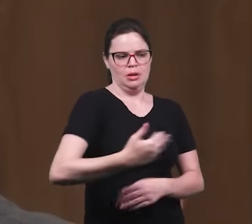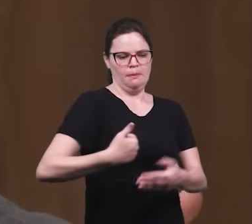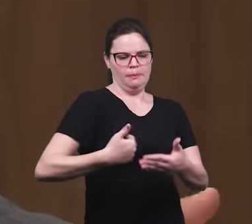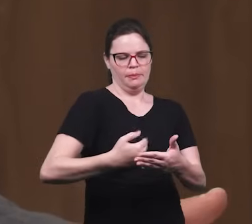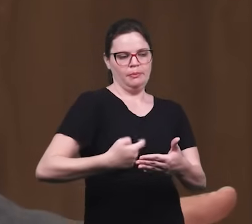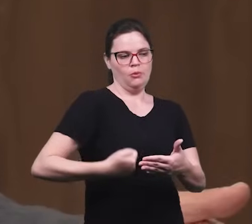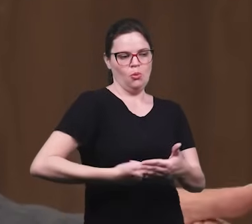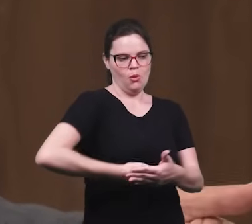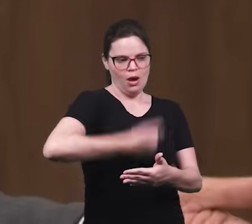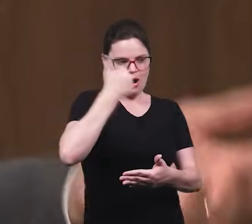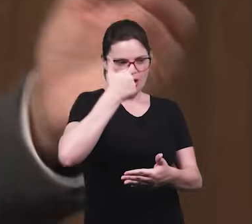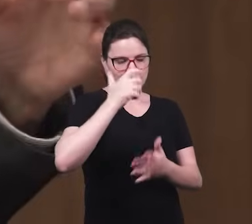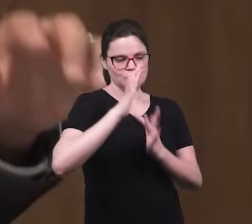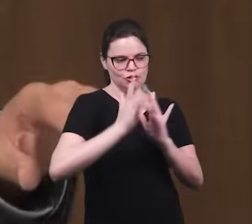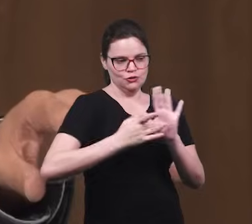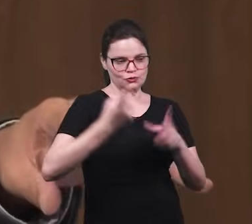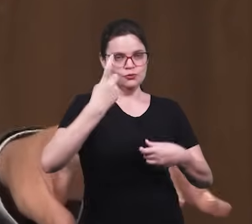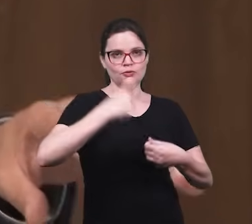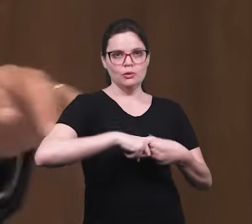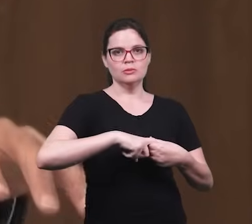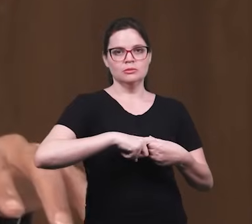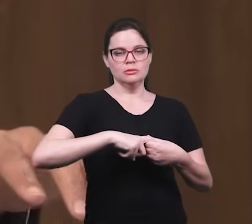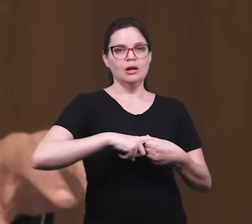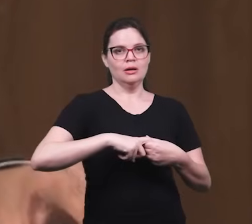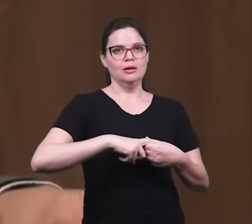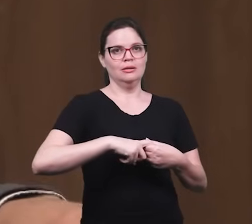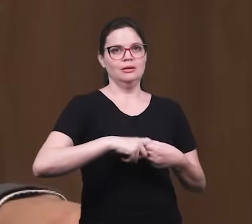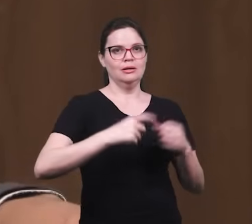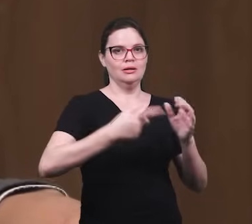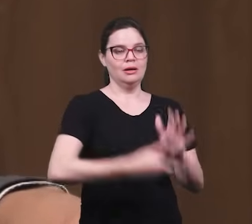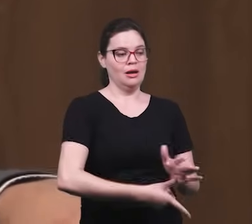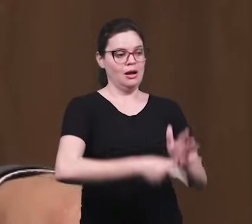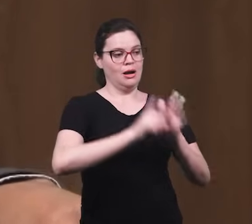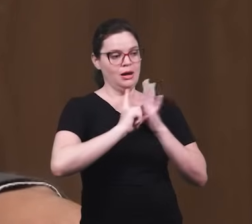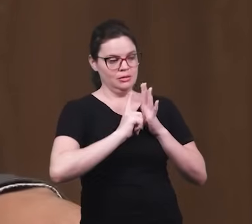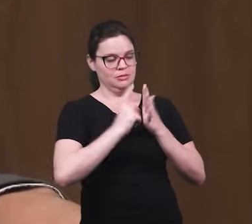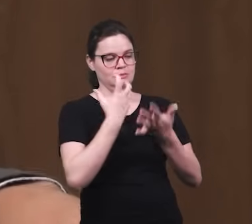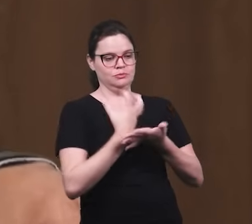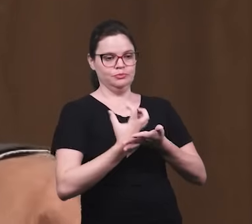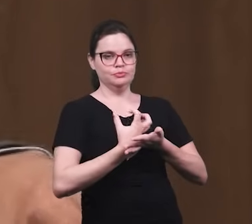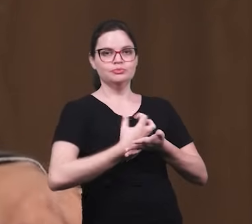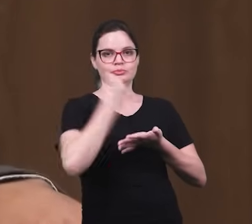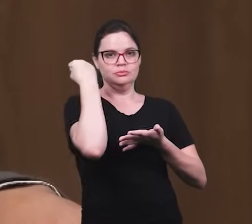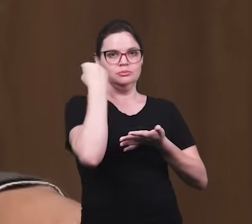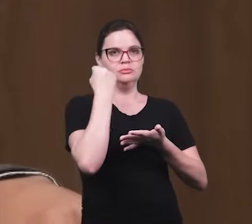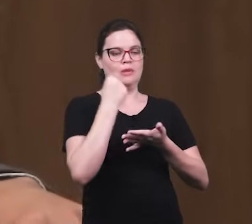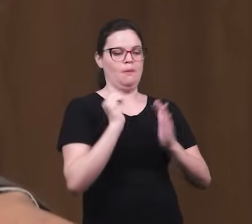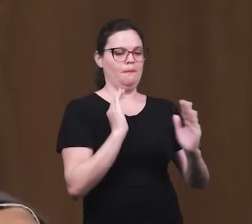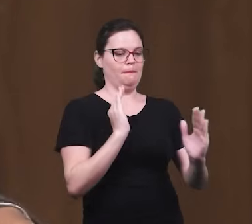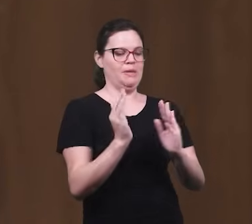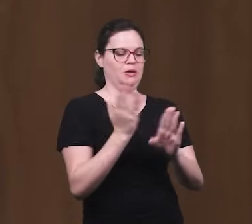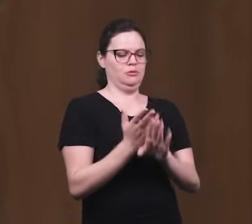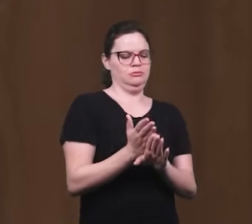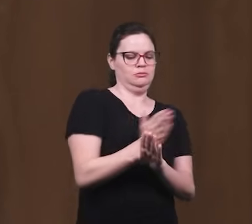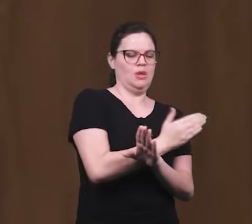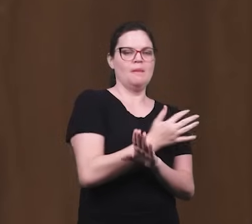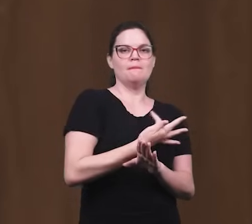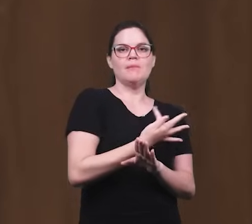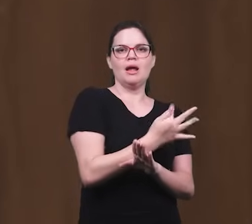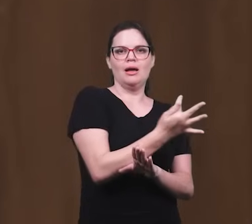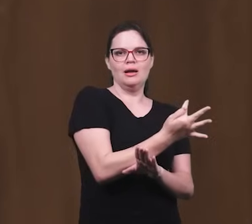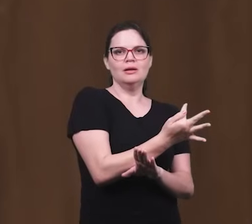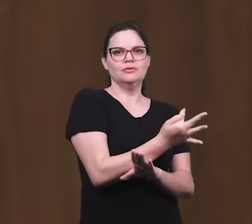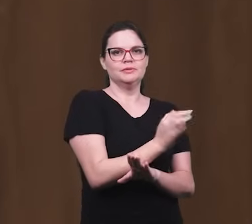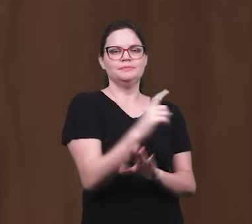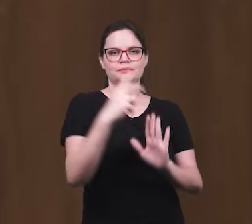acontecer antes, né, da igreja ser arrebatada, no período em que a igreja estaria vivendo, nós vemos